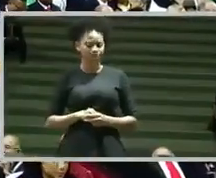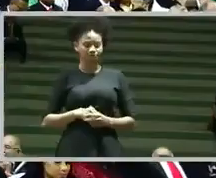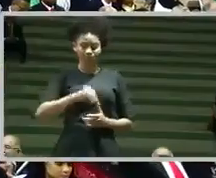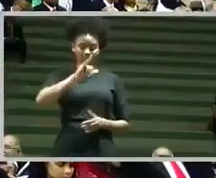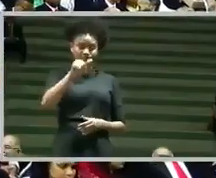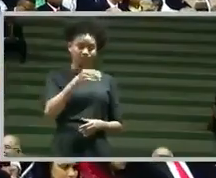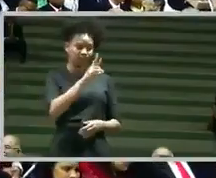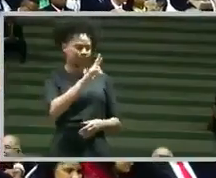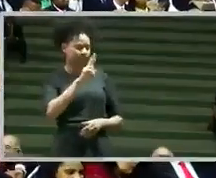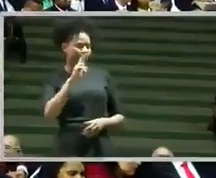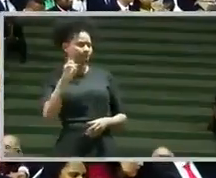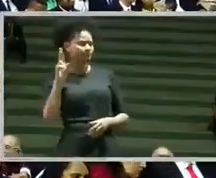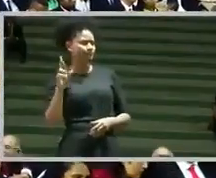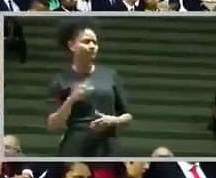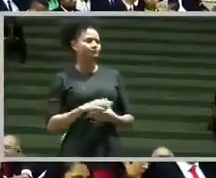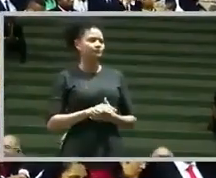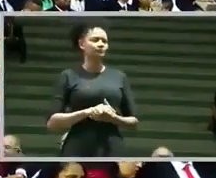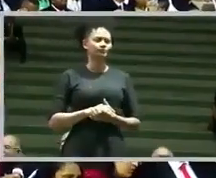Jeremias,